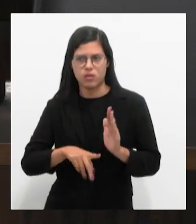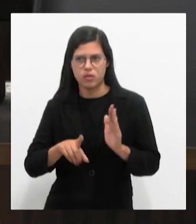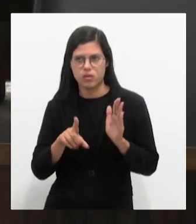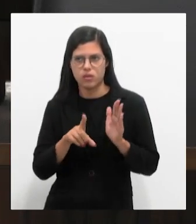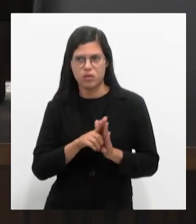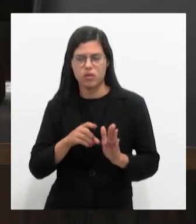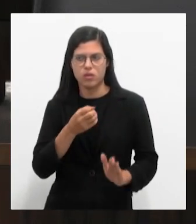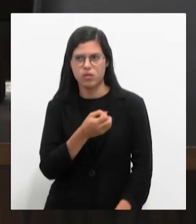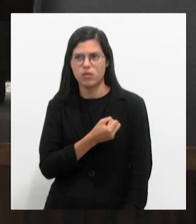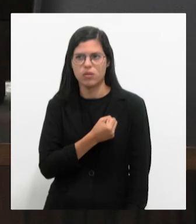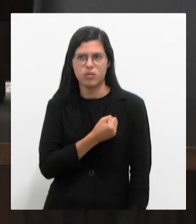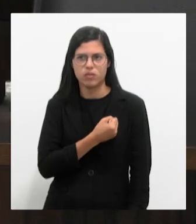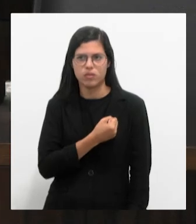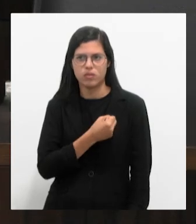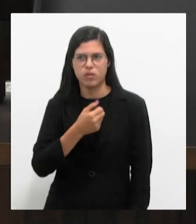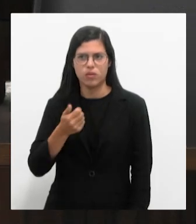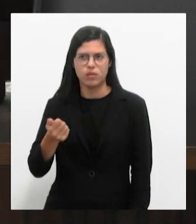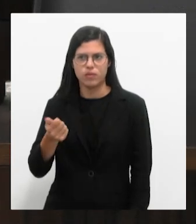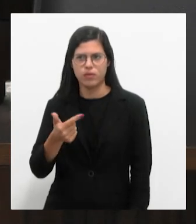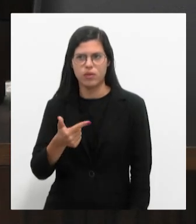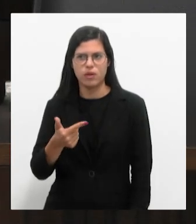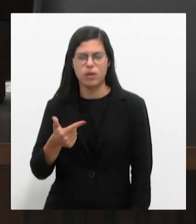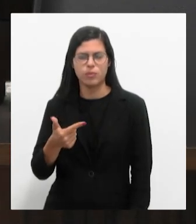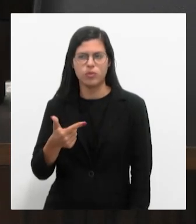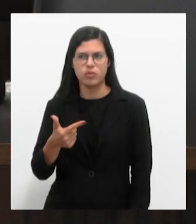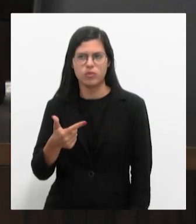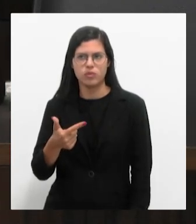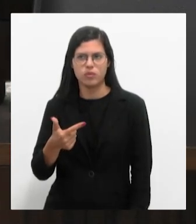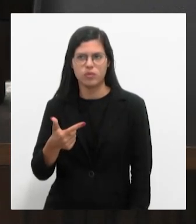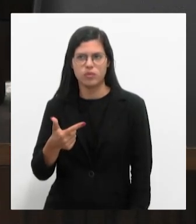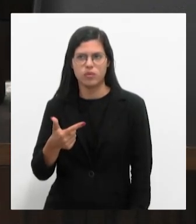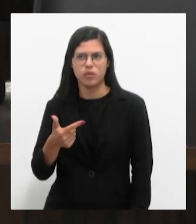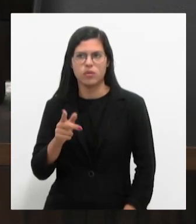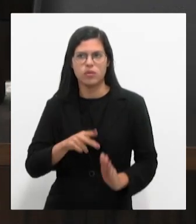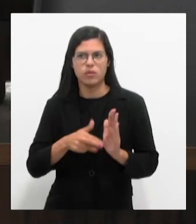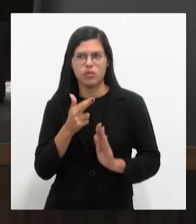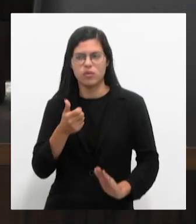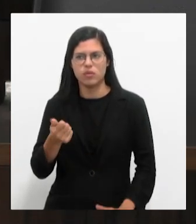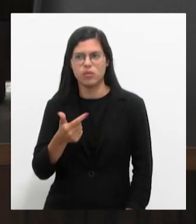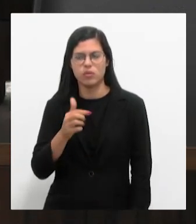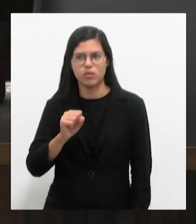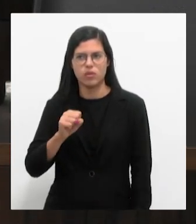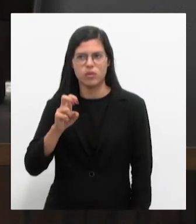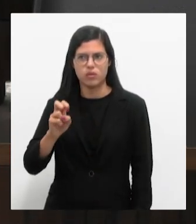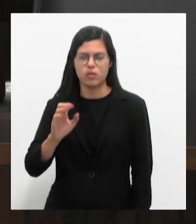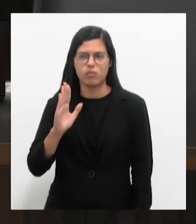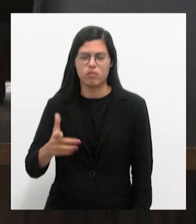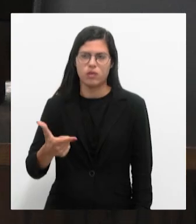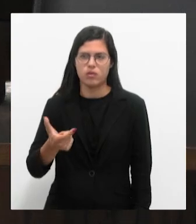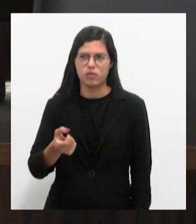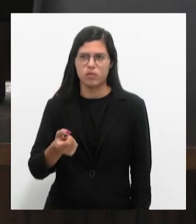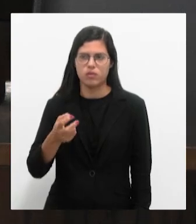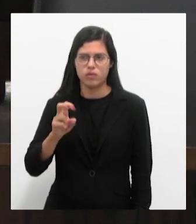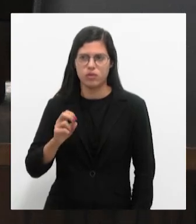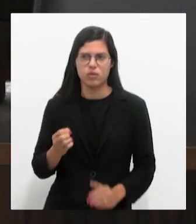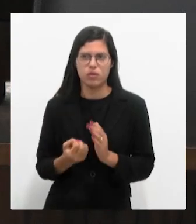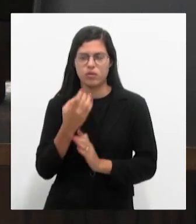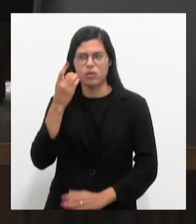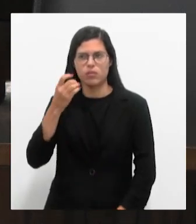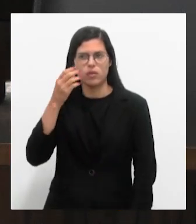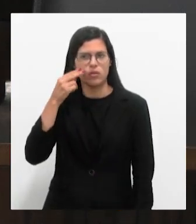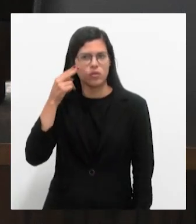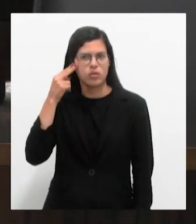número 12... Projeto de Resolução número 1285/2025, da deputada Tia